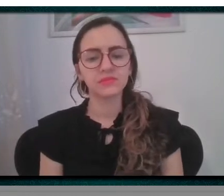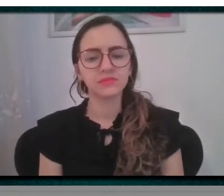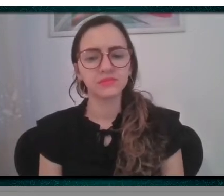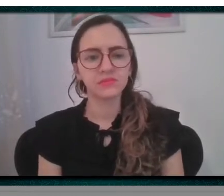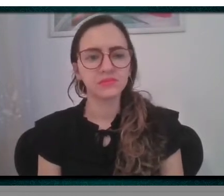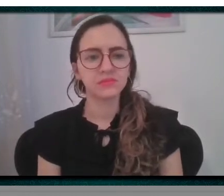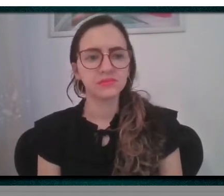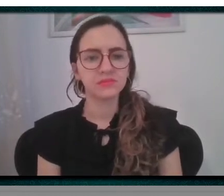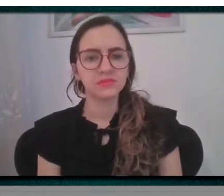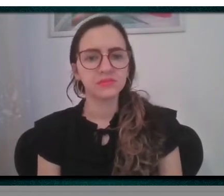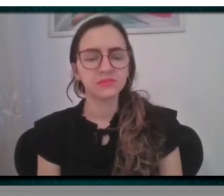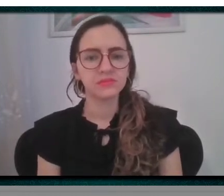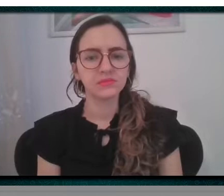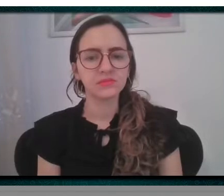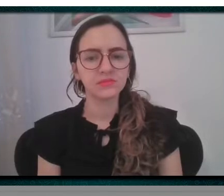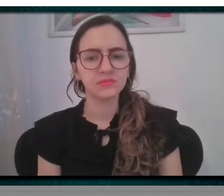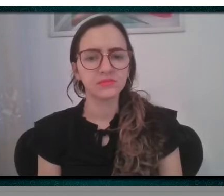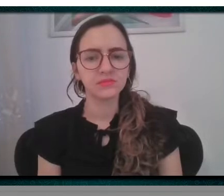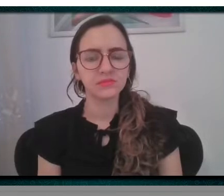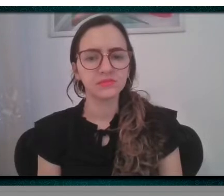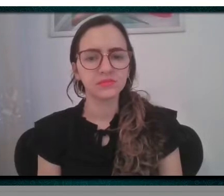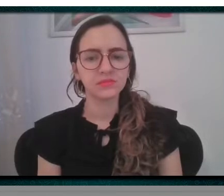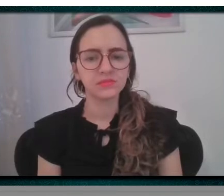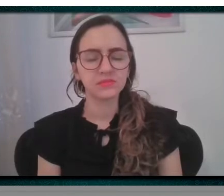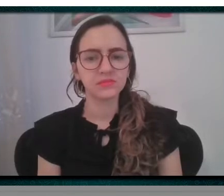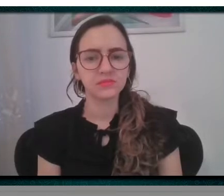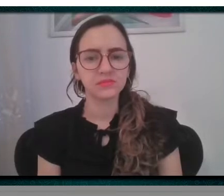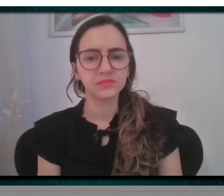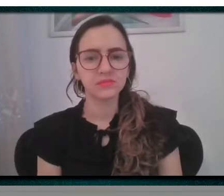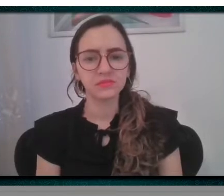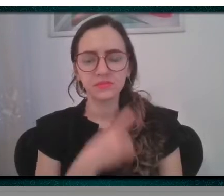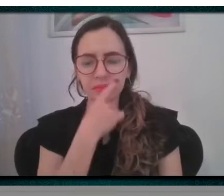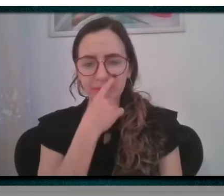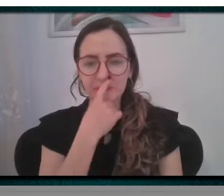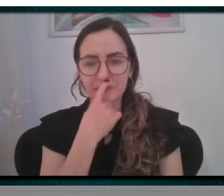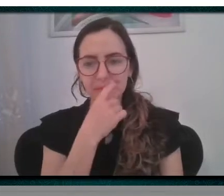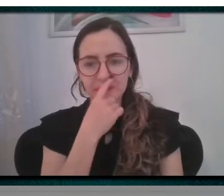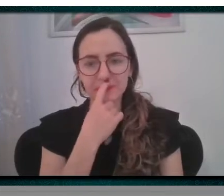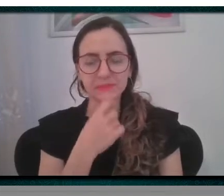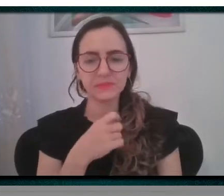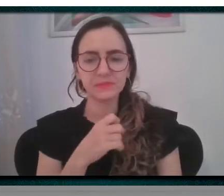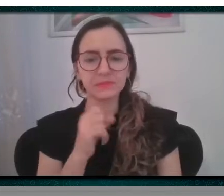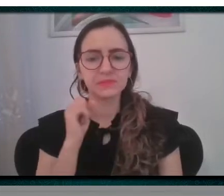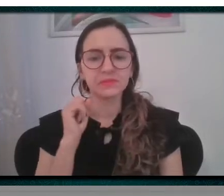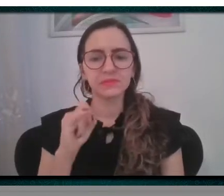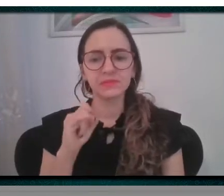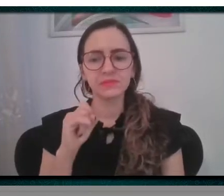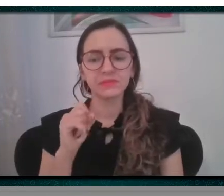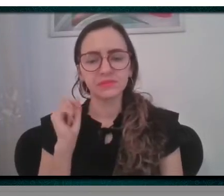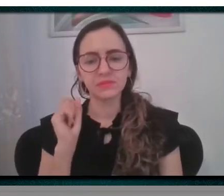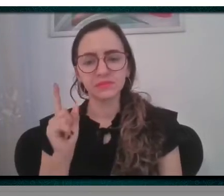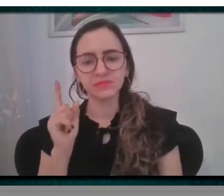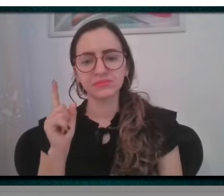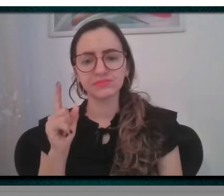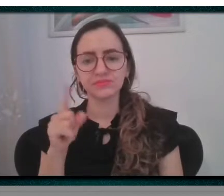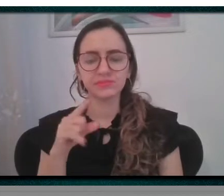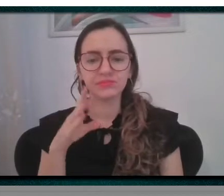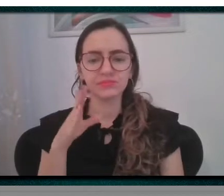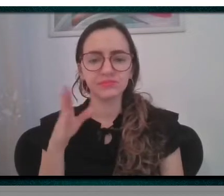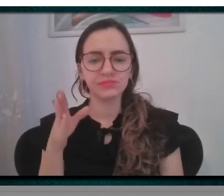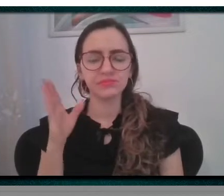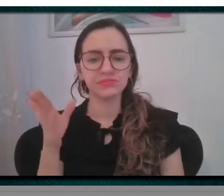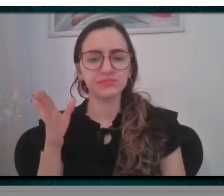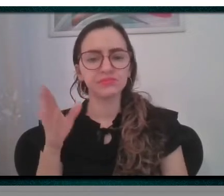Agora, o problema é, quem estiver trabalhando, sinto lhe informar, mas vai ter que fazer uma escolha difícil. Ou